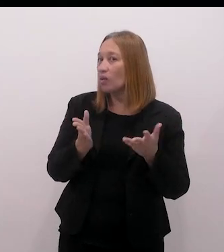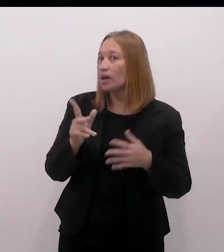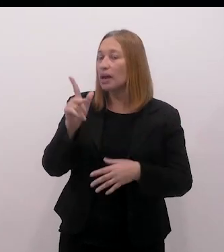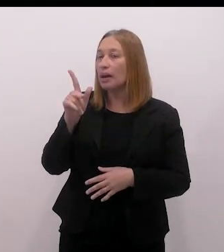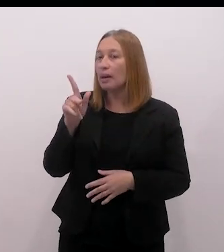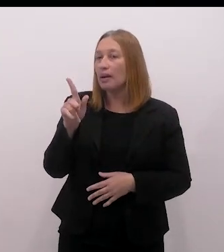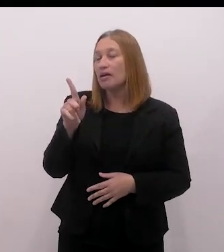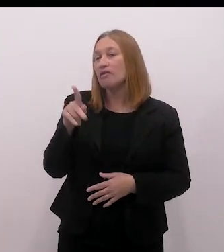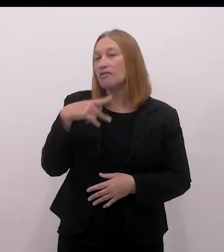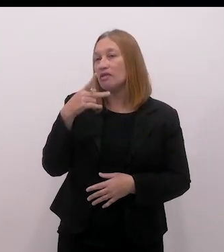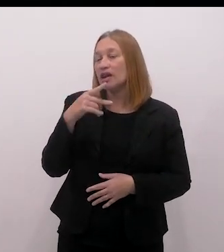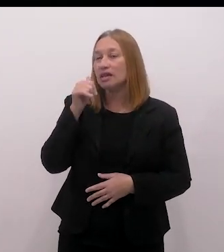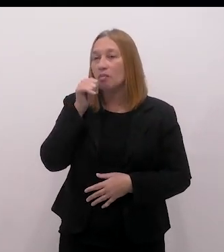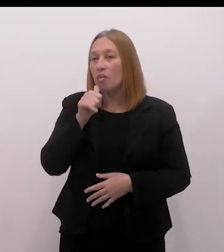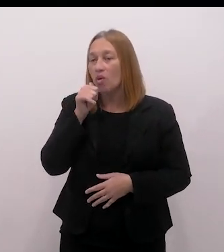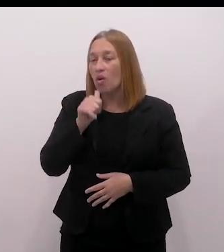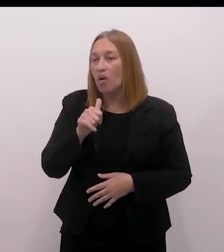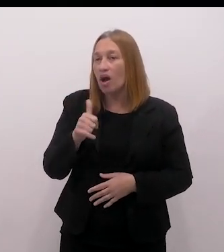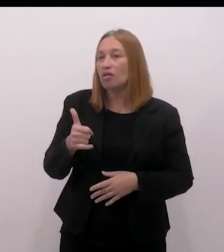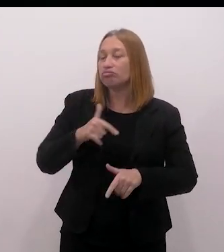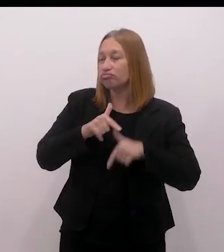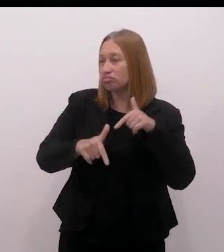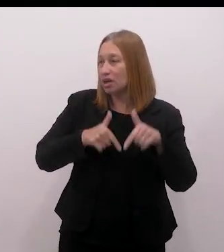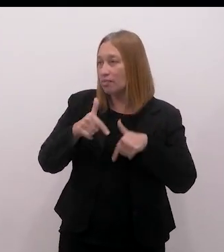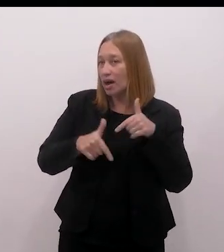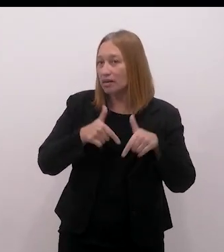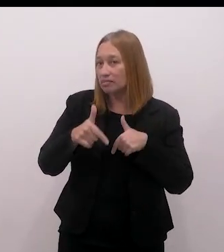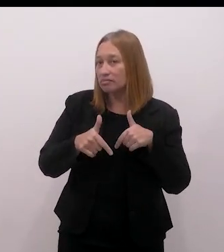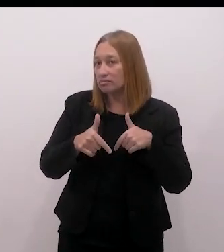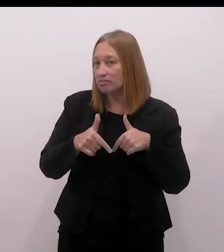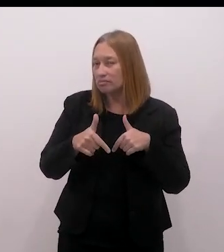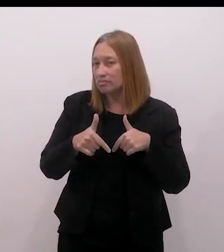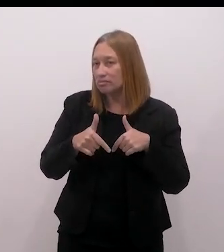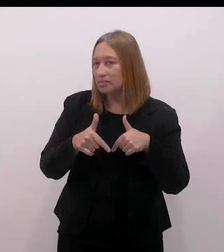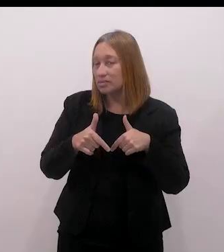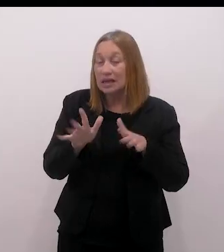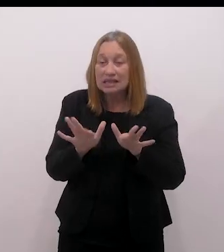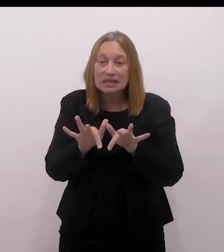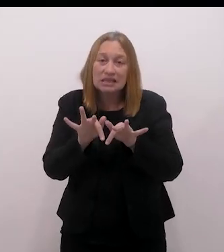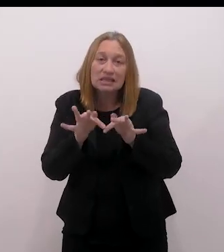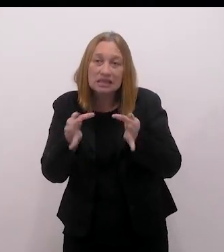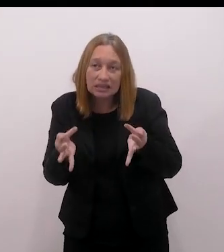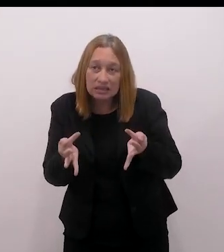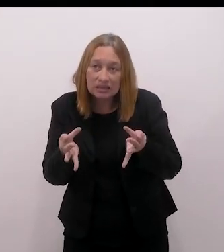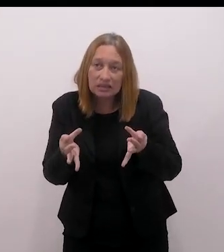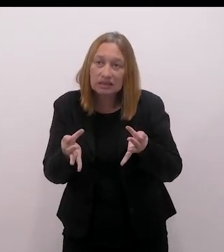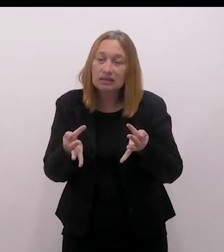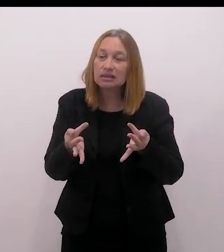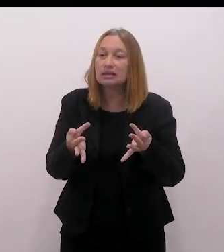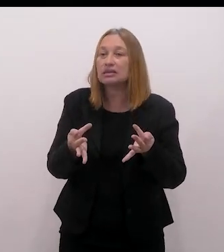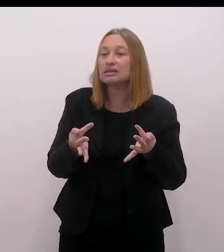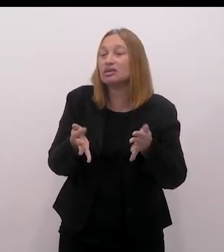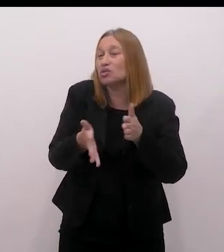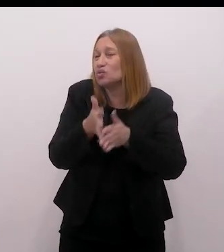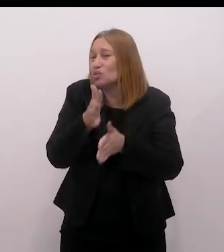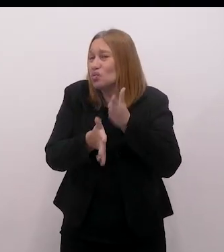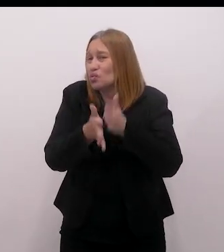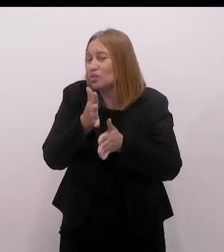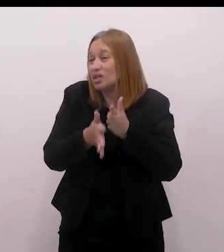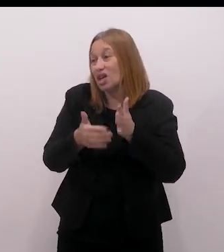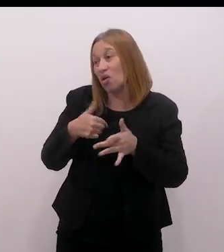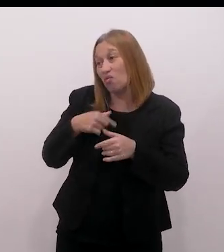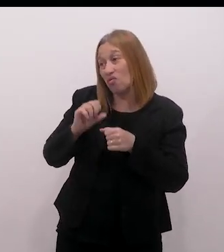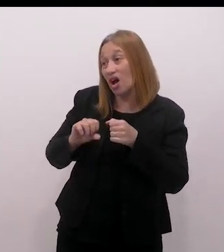exemplo, agora, lá no Palavras de Mulher, né? Que até era um trabalho mais simples, assim, perto das